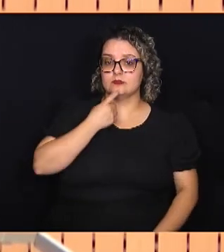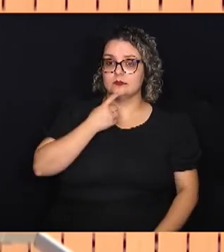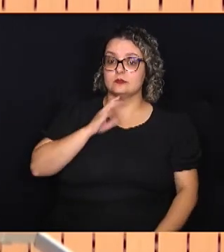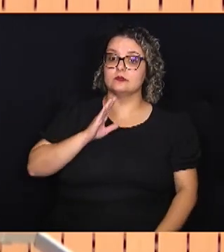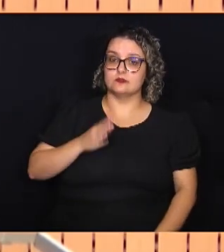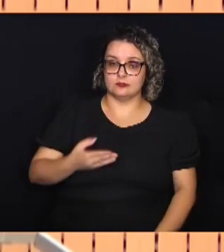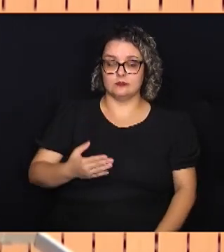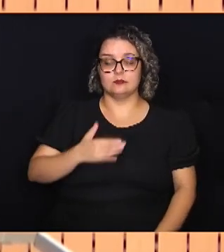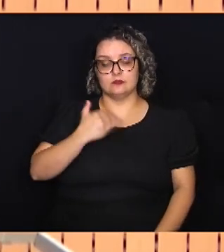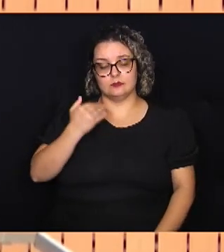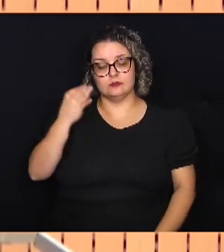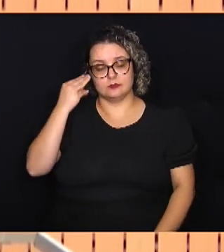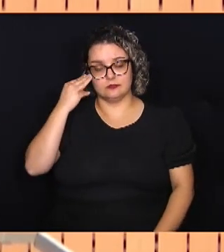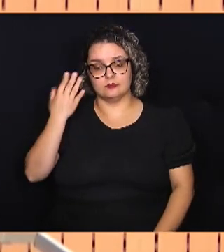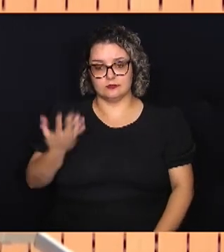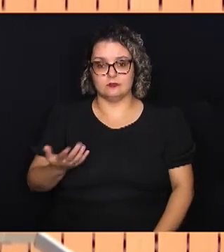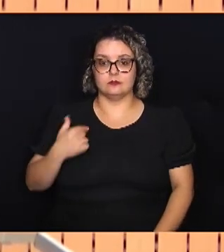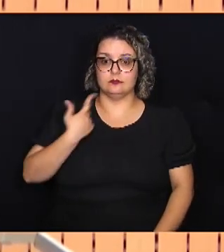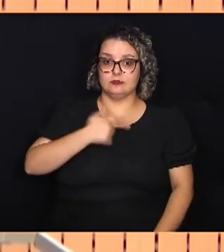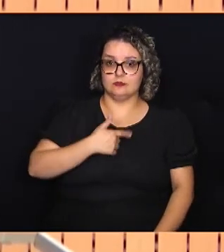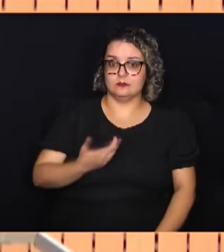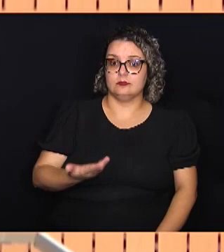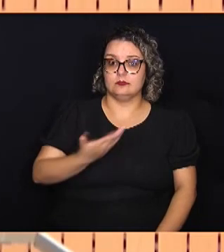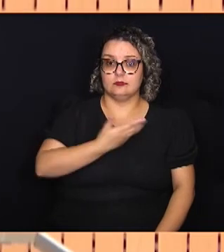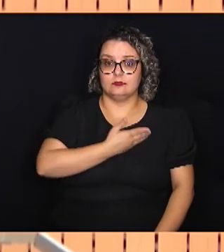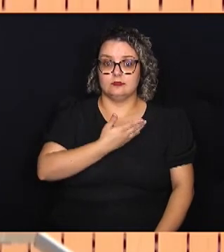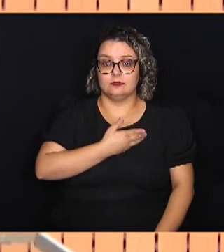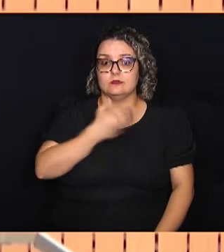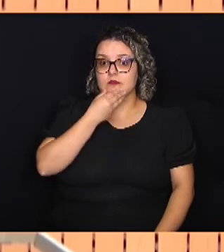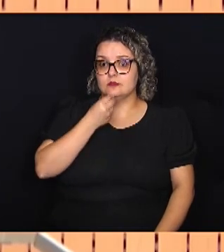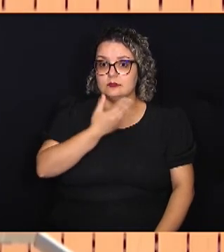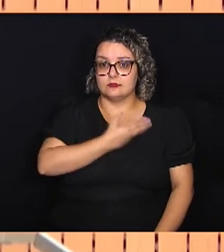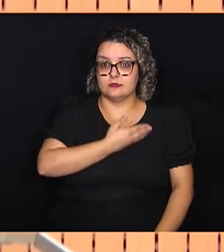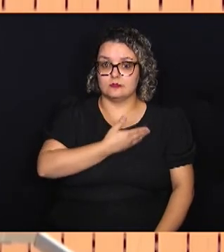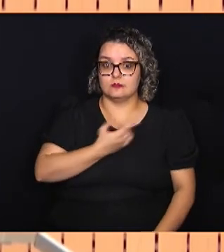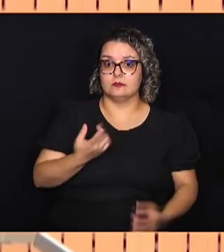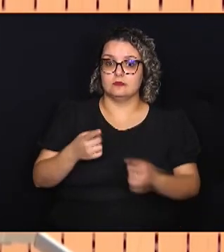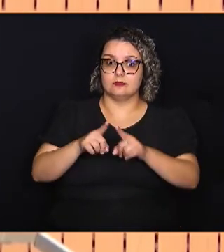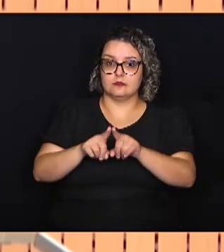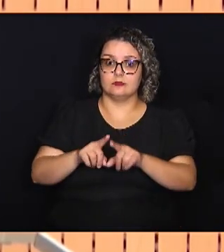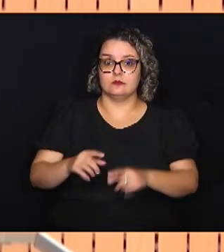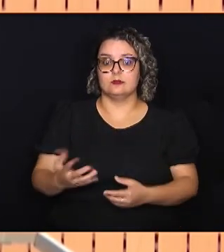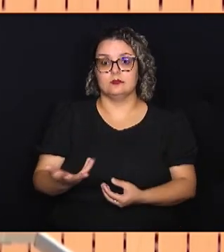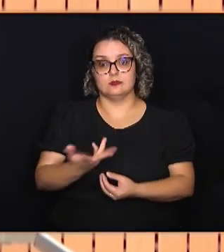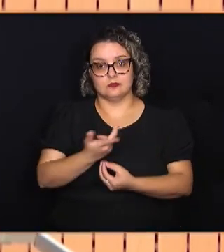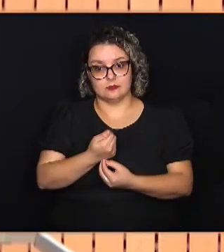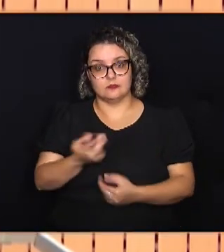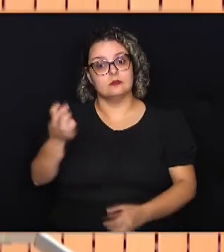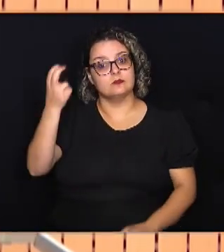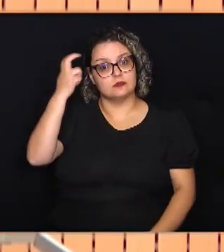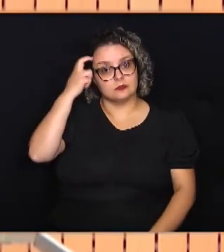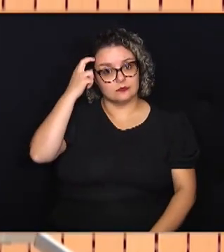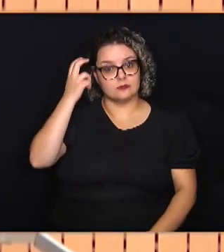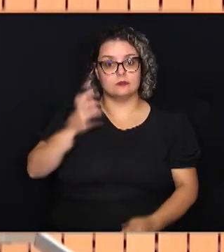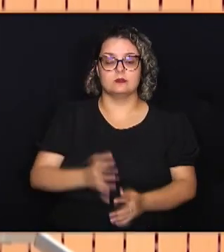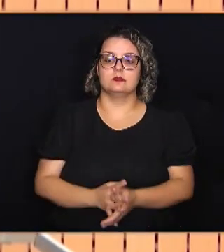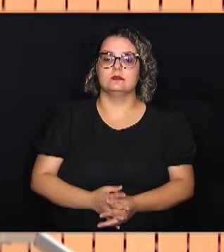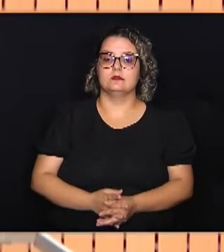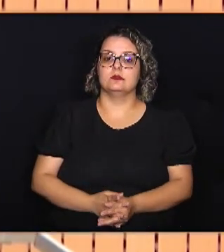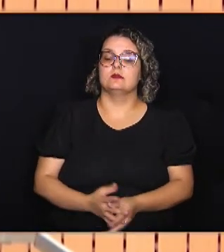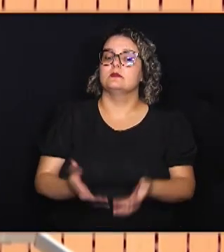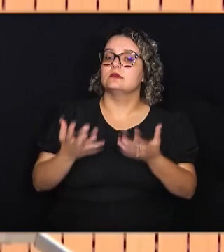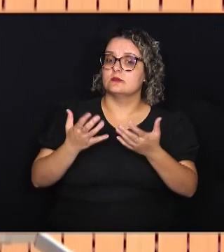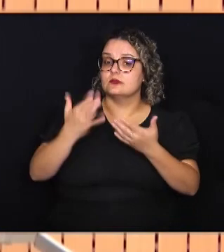memoriam. Nós, amigas, amigos, companheiros de arte e cultura, queremos agradecer